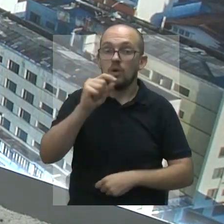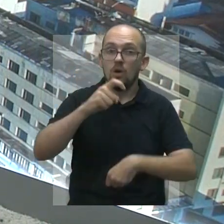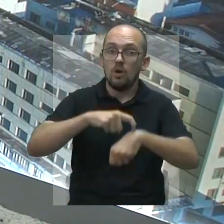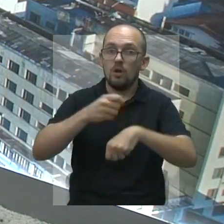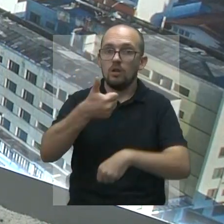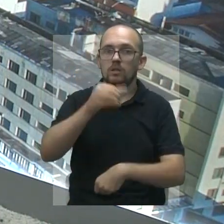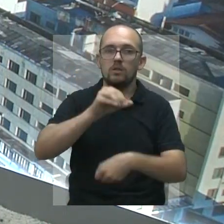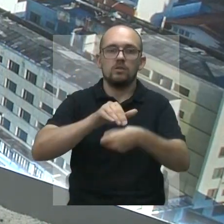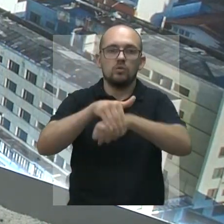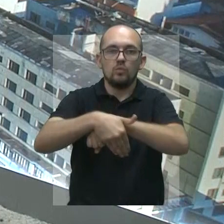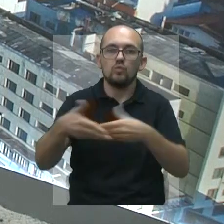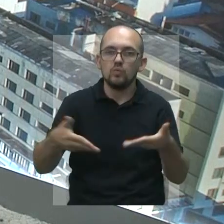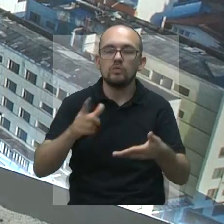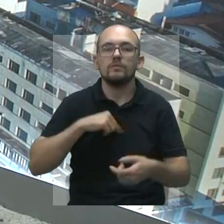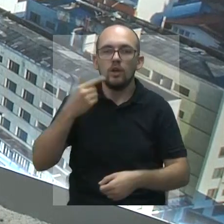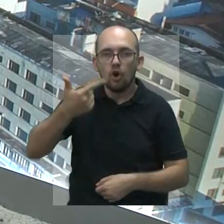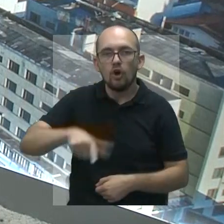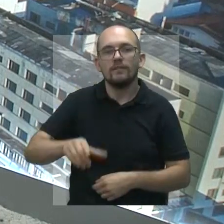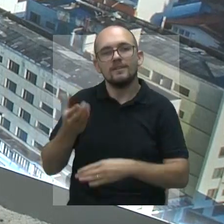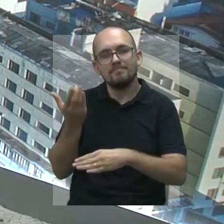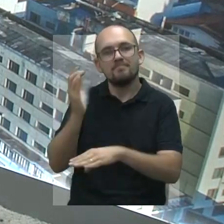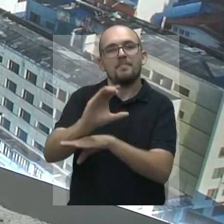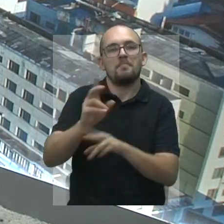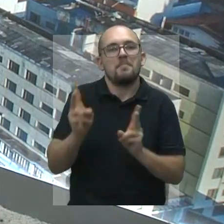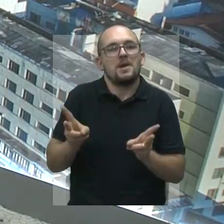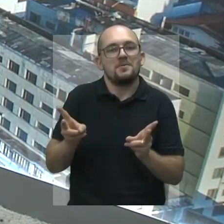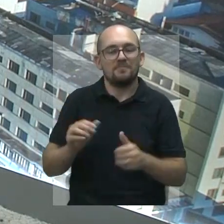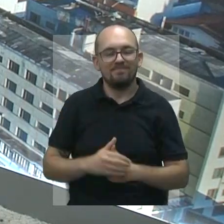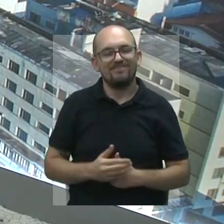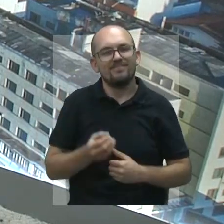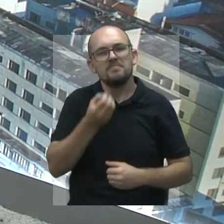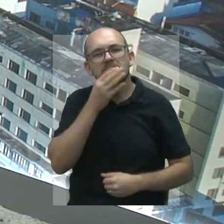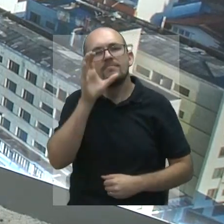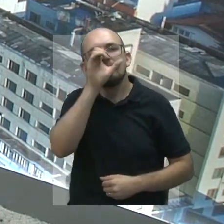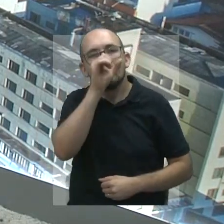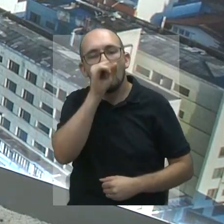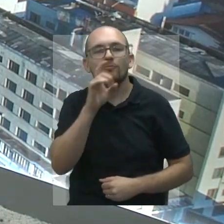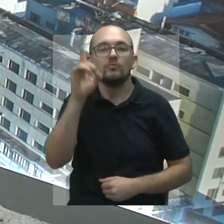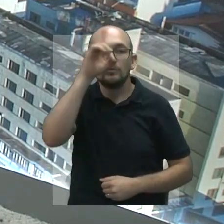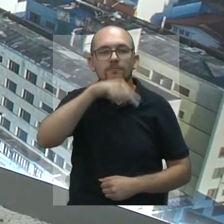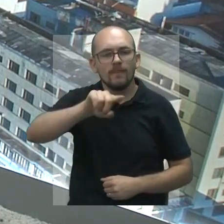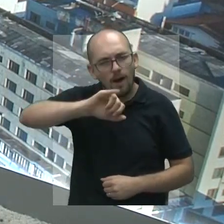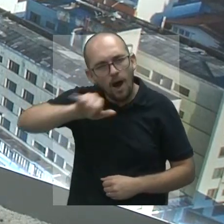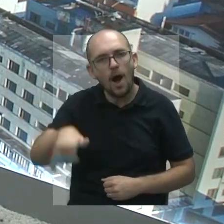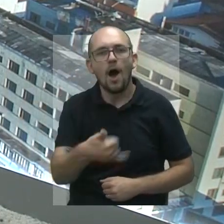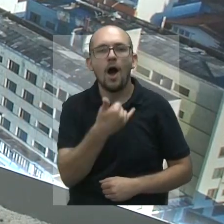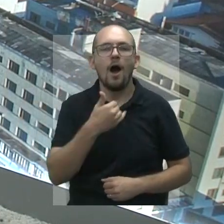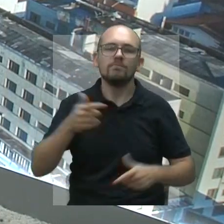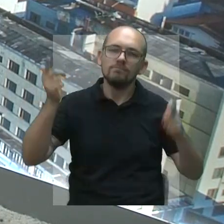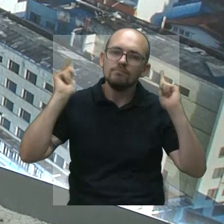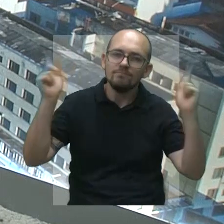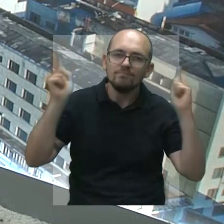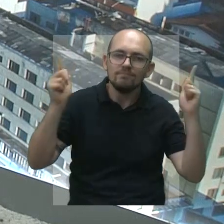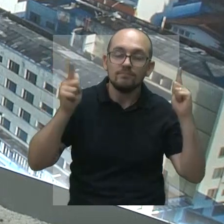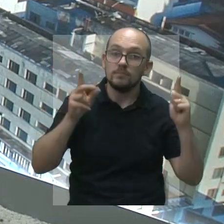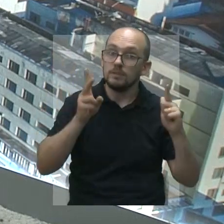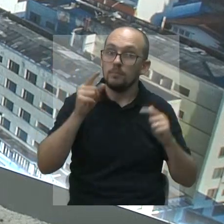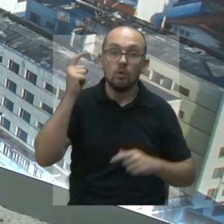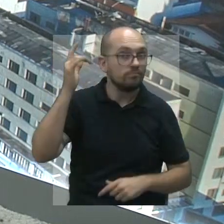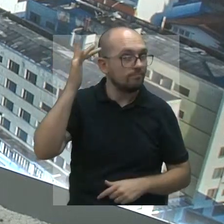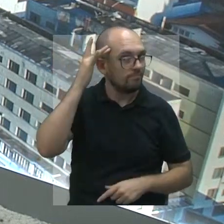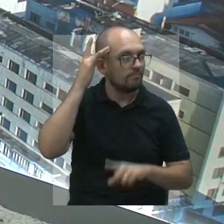10 horas da noite tem reprise do nosso programa. Um excelente fim de semana para você. Aproveite, curta bastante, sempre com